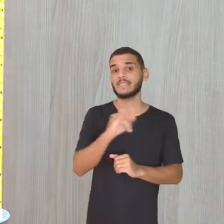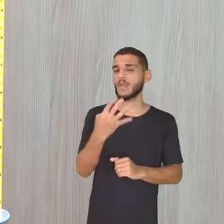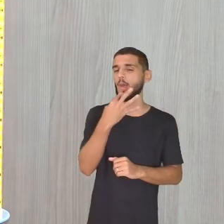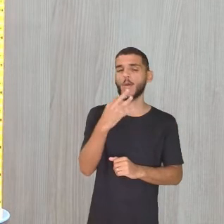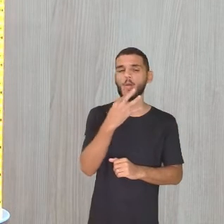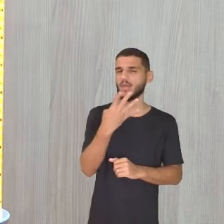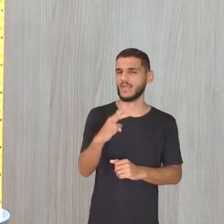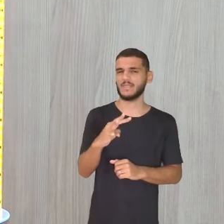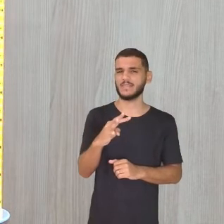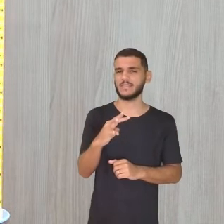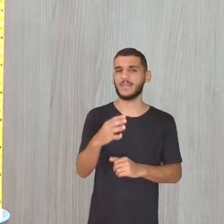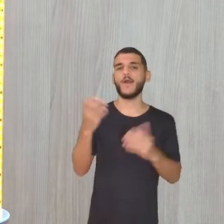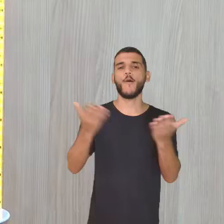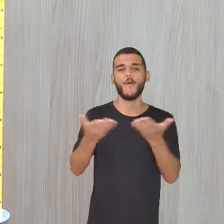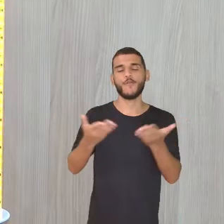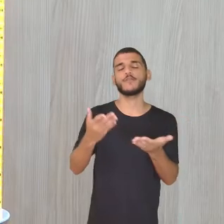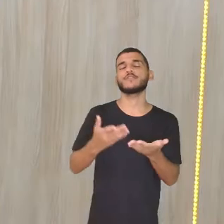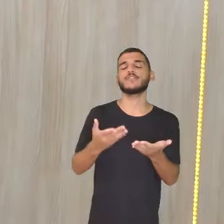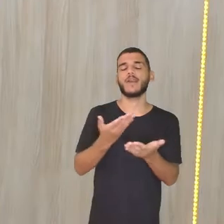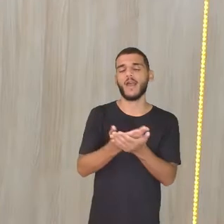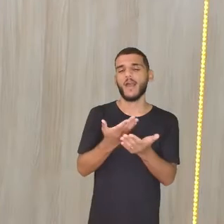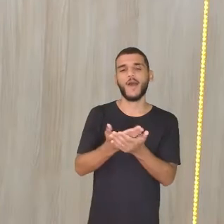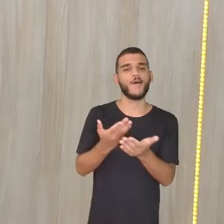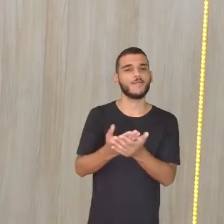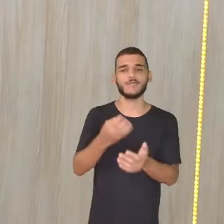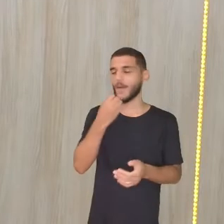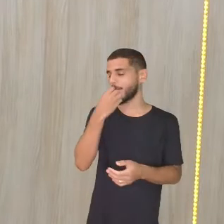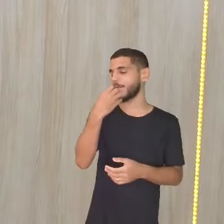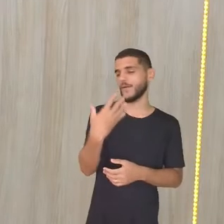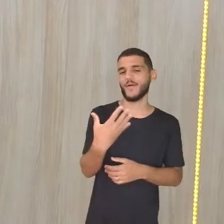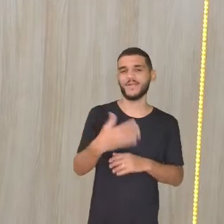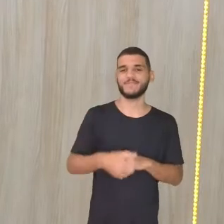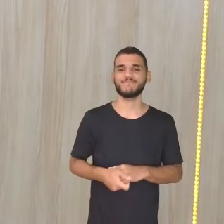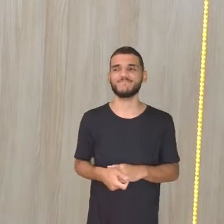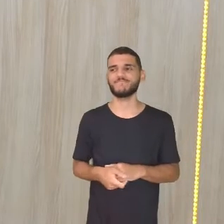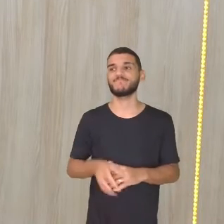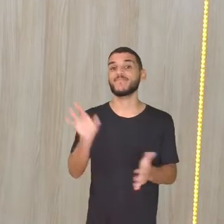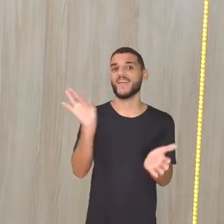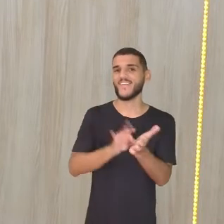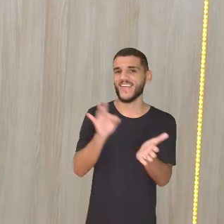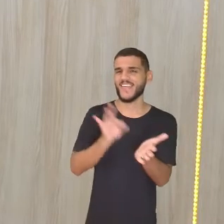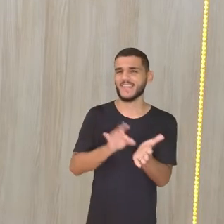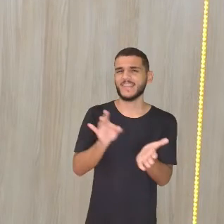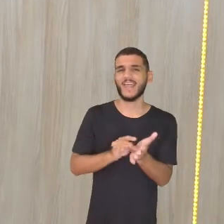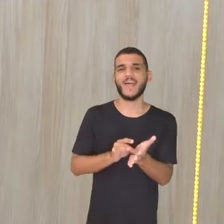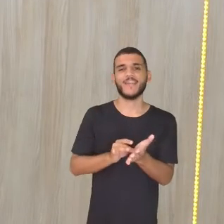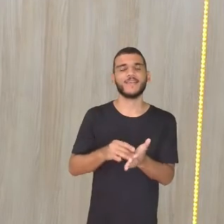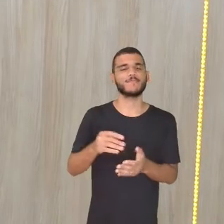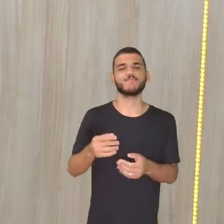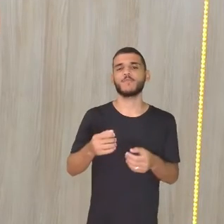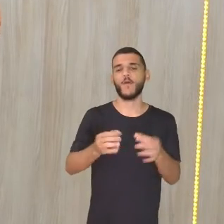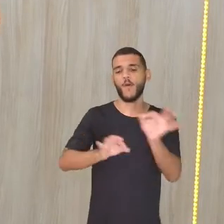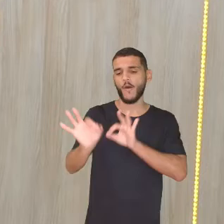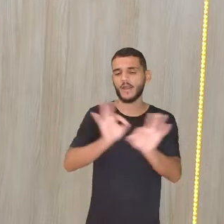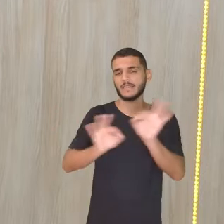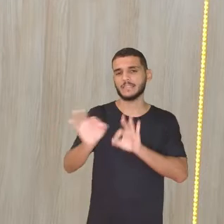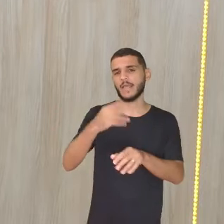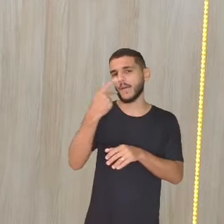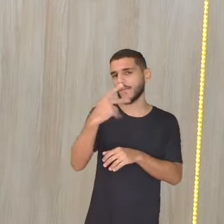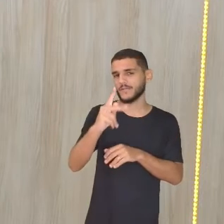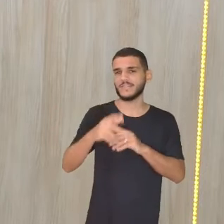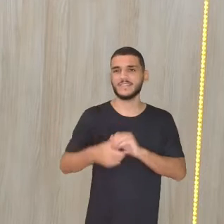gente que a aula vai ser massa. Isso mesmo. Então, esta aula foi preparada com carinho para